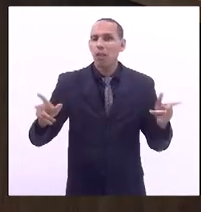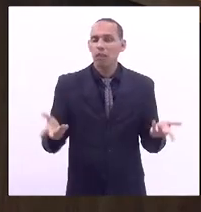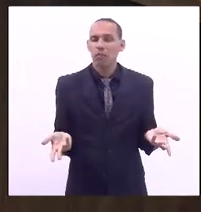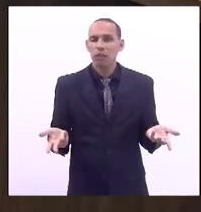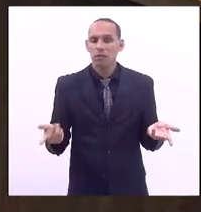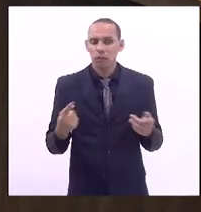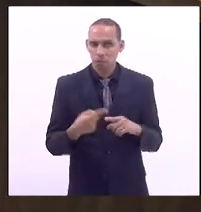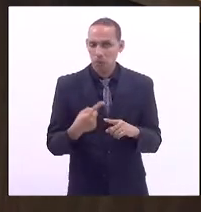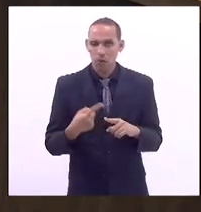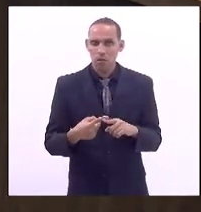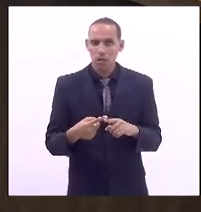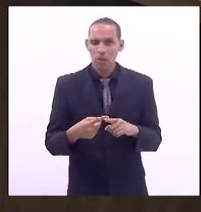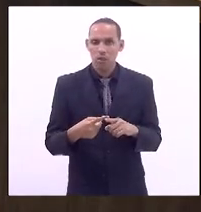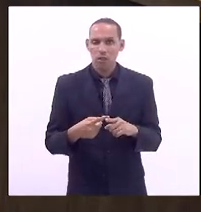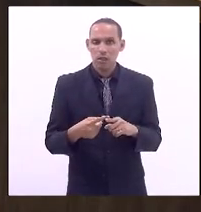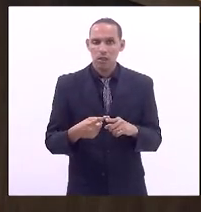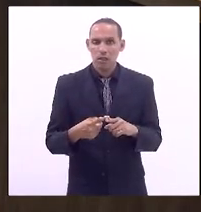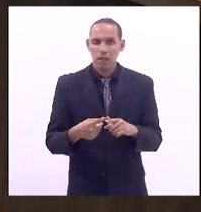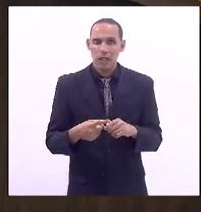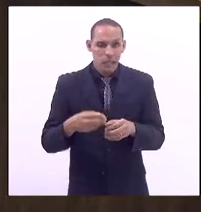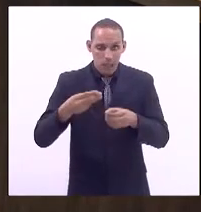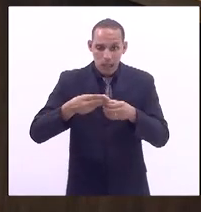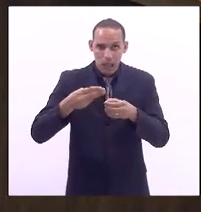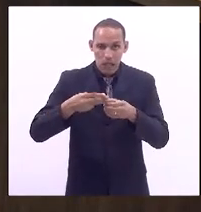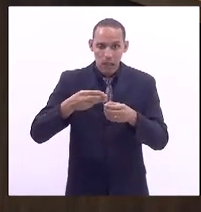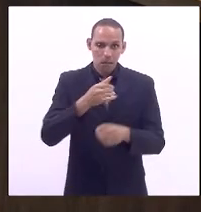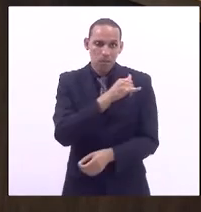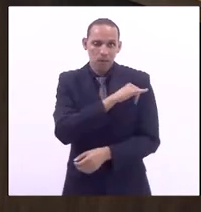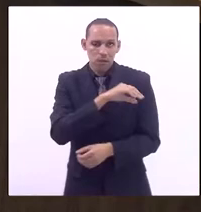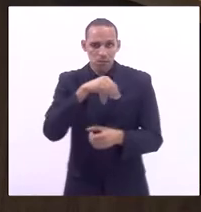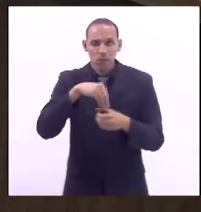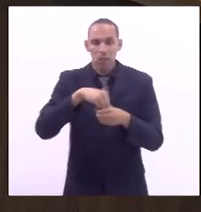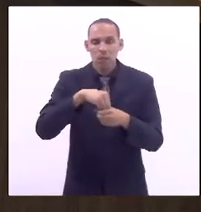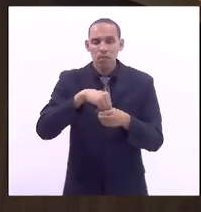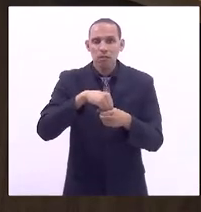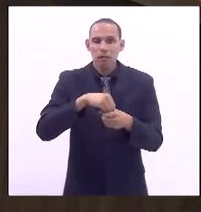porque tem no Município de Rio de Janeiro